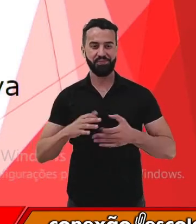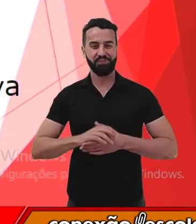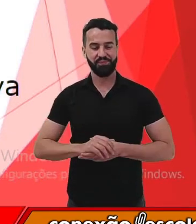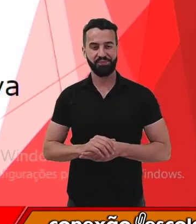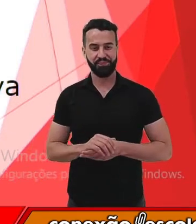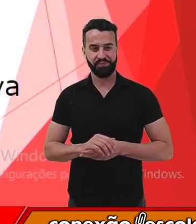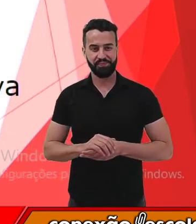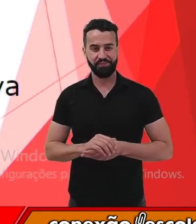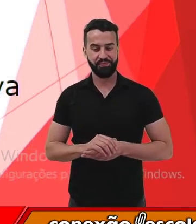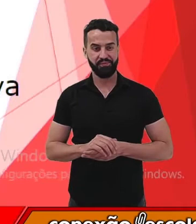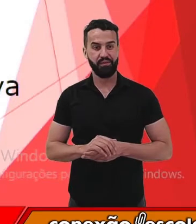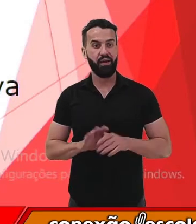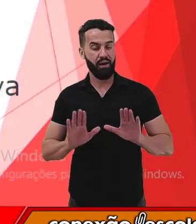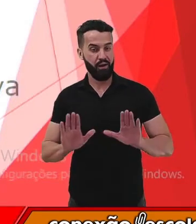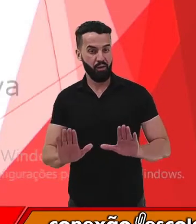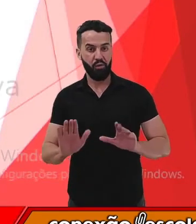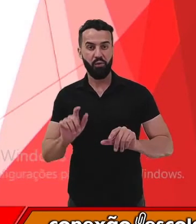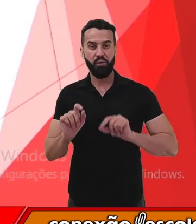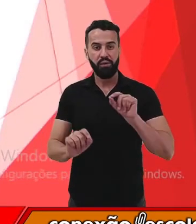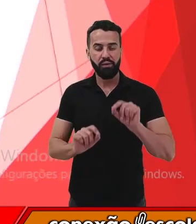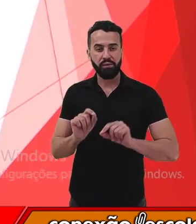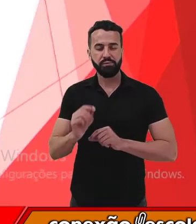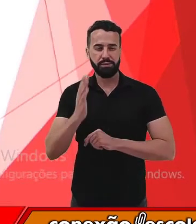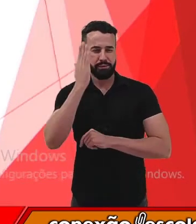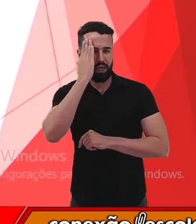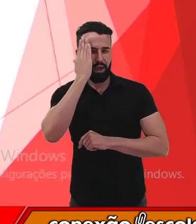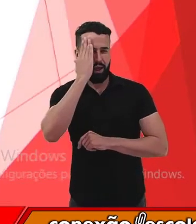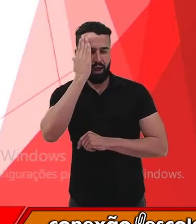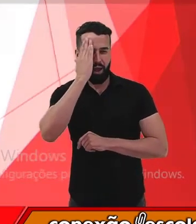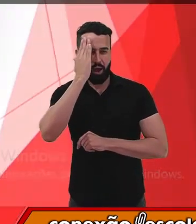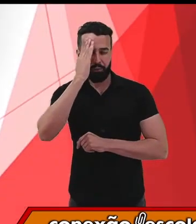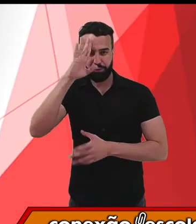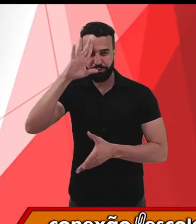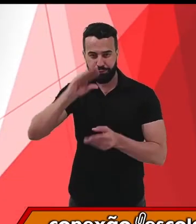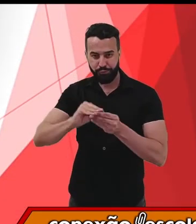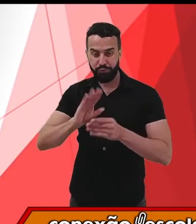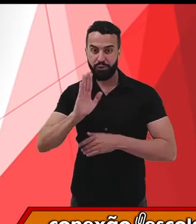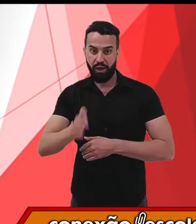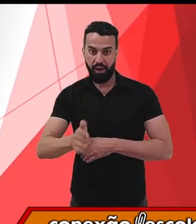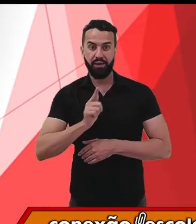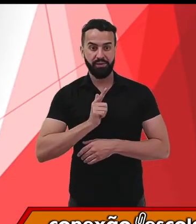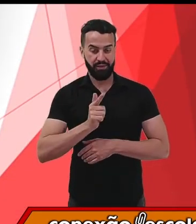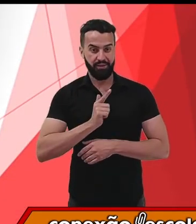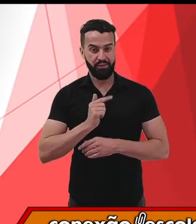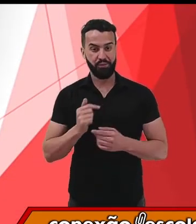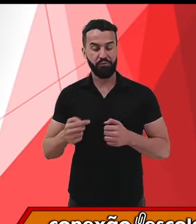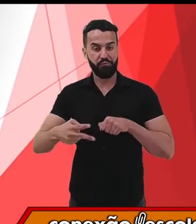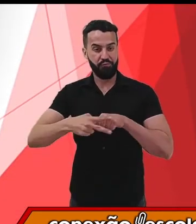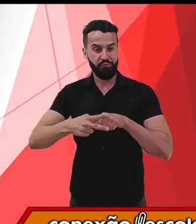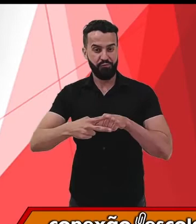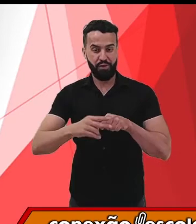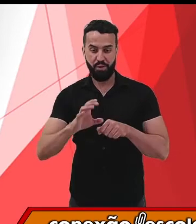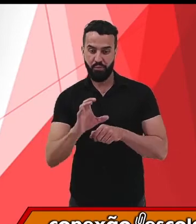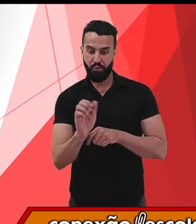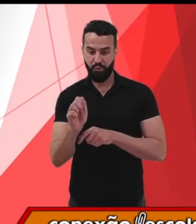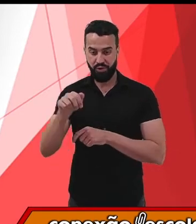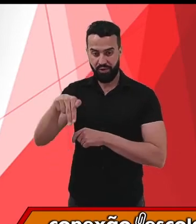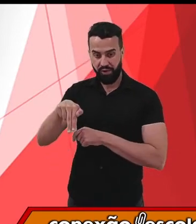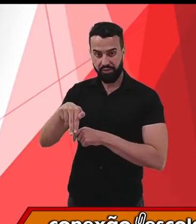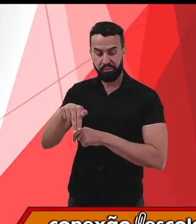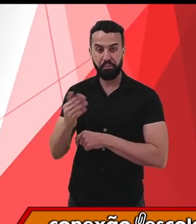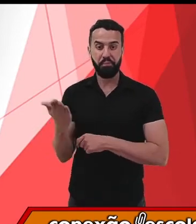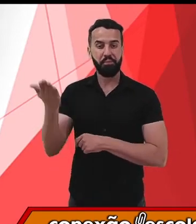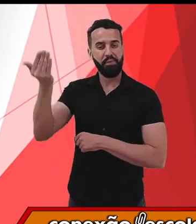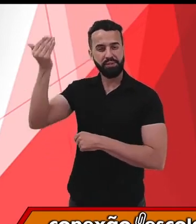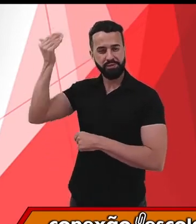Bom, partindo um pouco dessa noção, nós temos também o verbo can no passado, né? Antes de passar